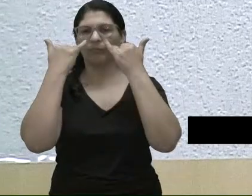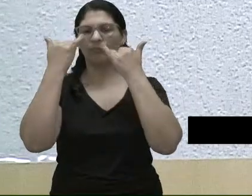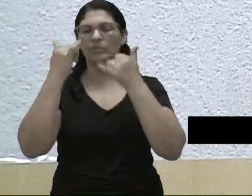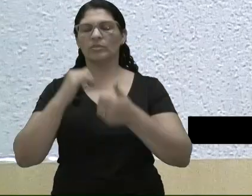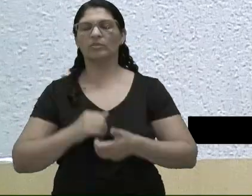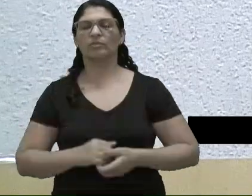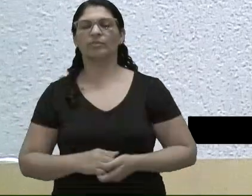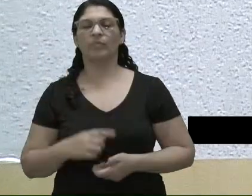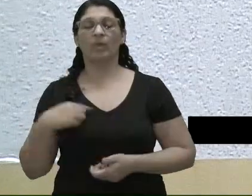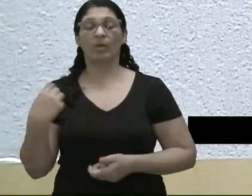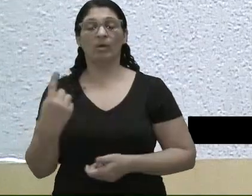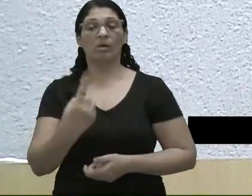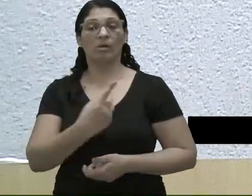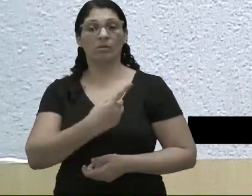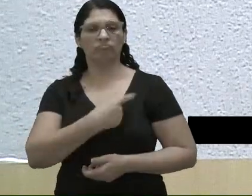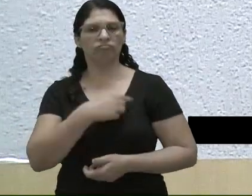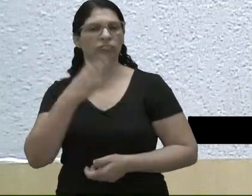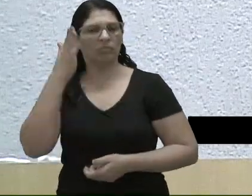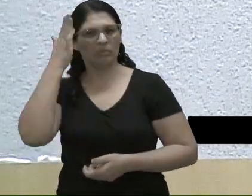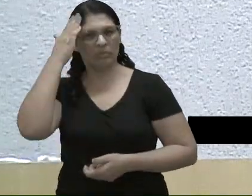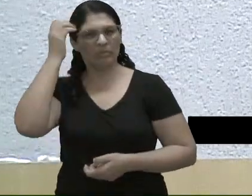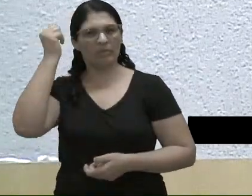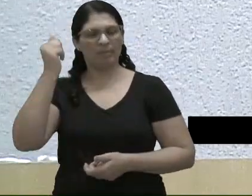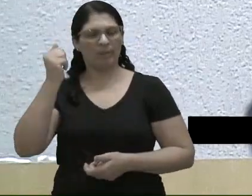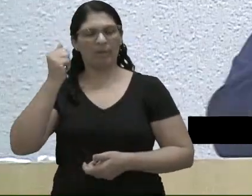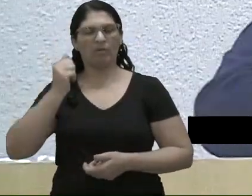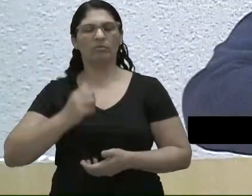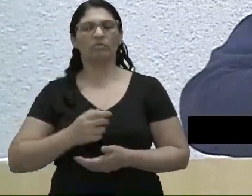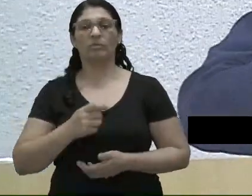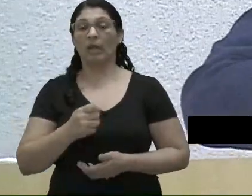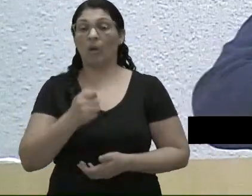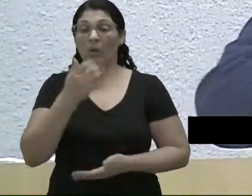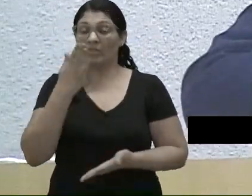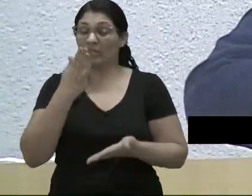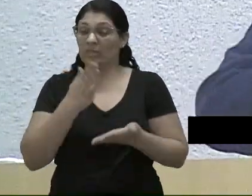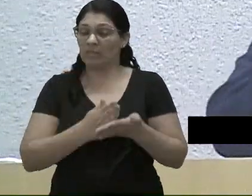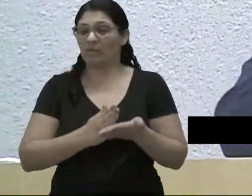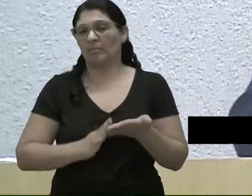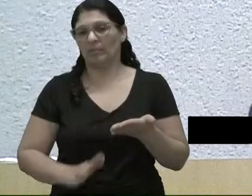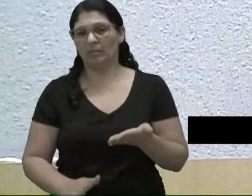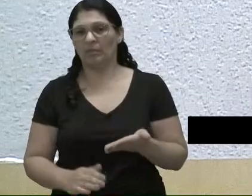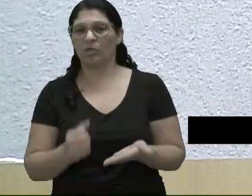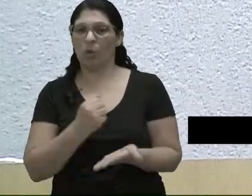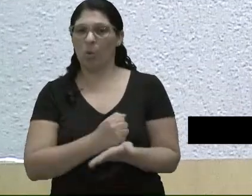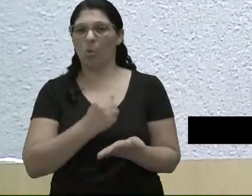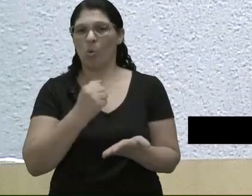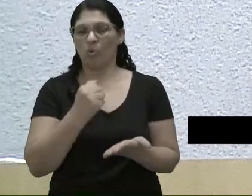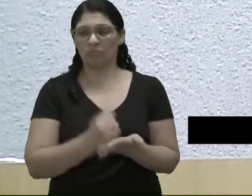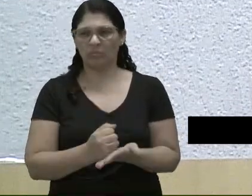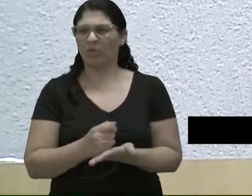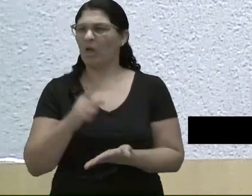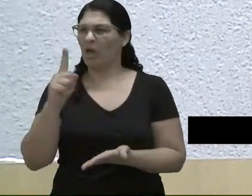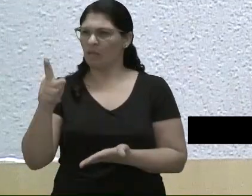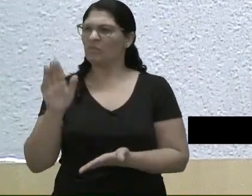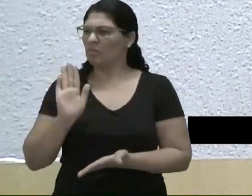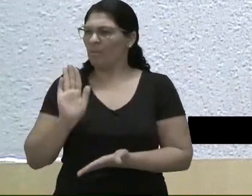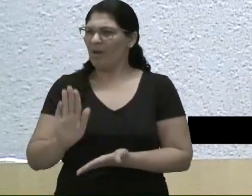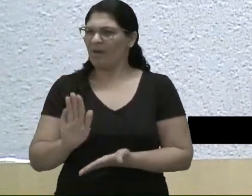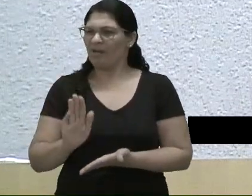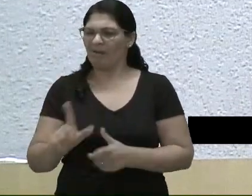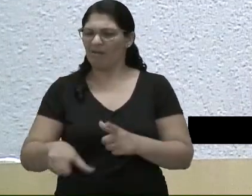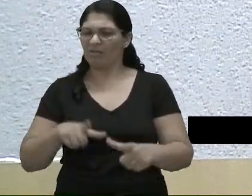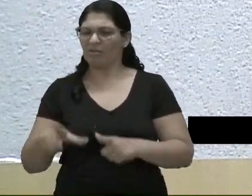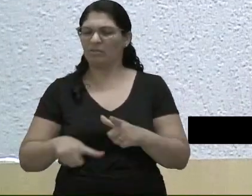Chegou ao nosso conhecimento que está para rescindir esse contrato, que vocês estão para deixar de prestar serviço no município de Taubaté para essas